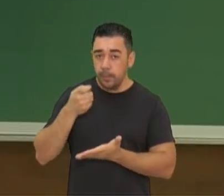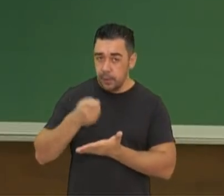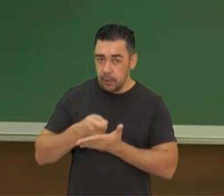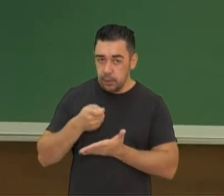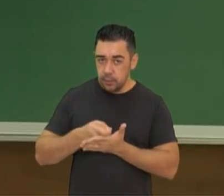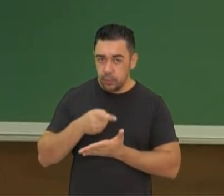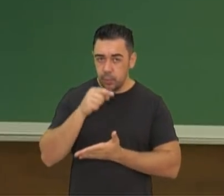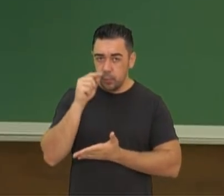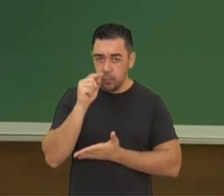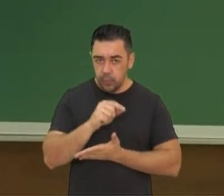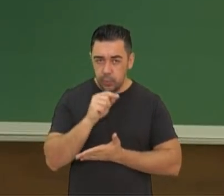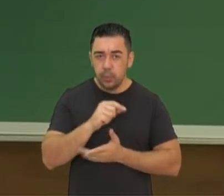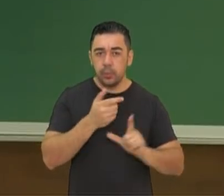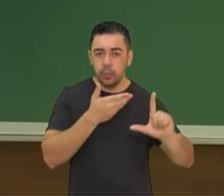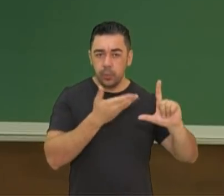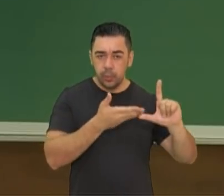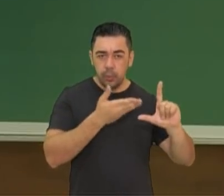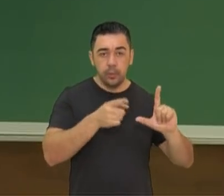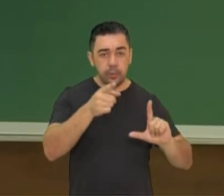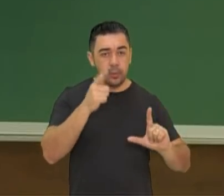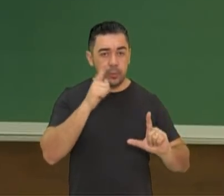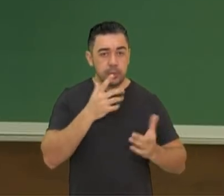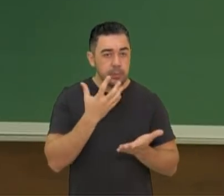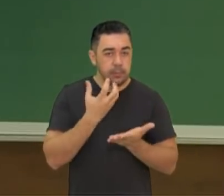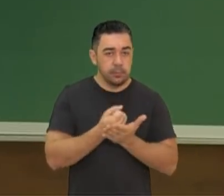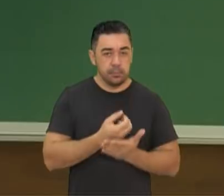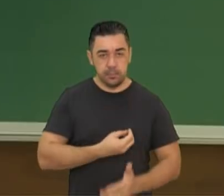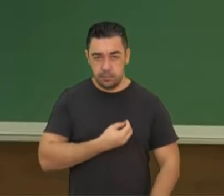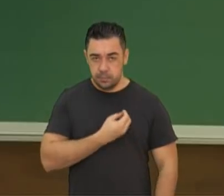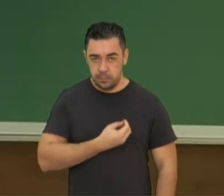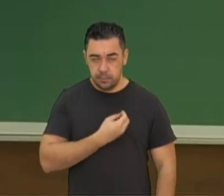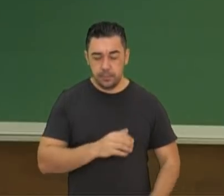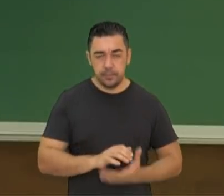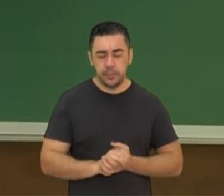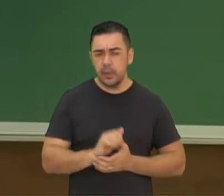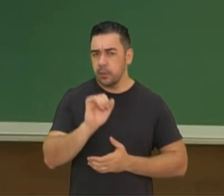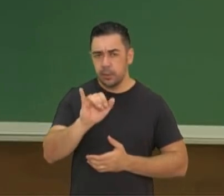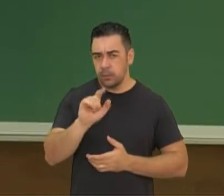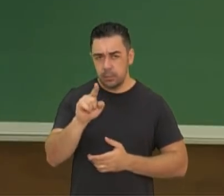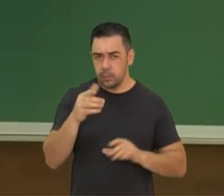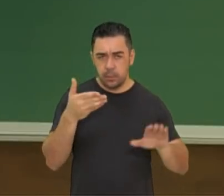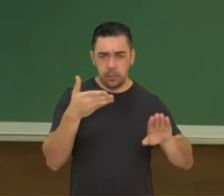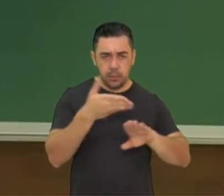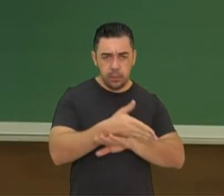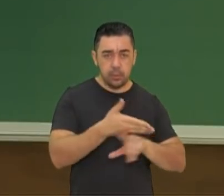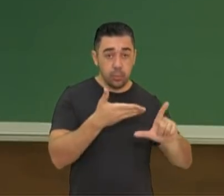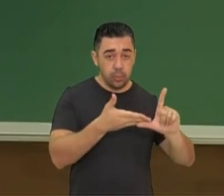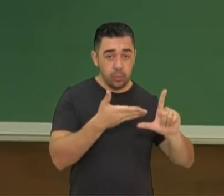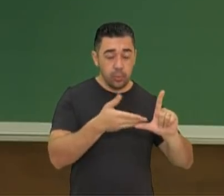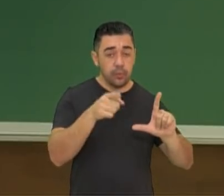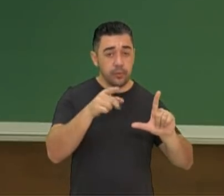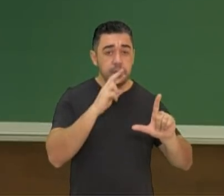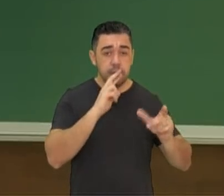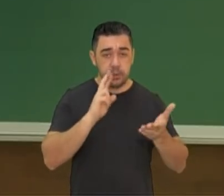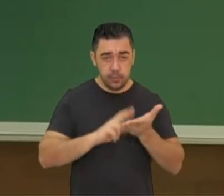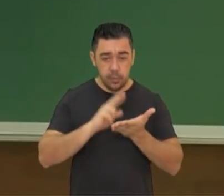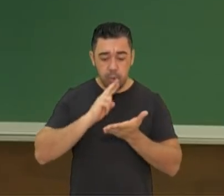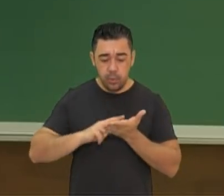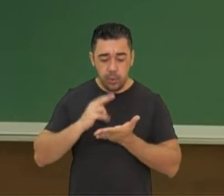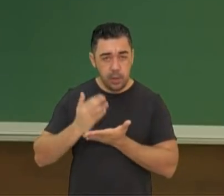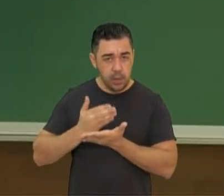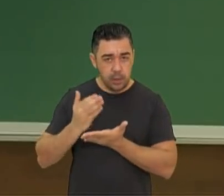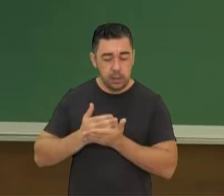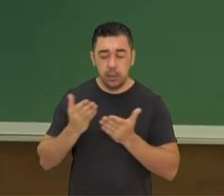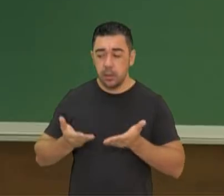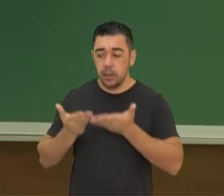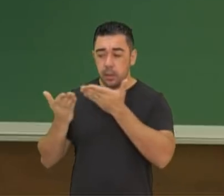no aplicativo para validar a sua presença na aula de hoje. Se você não tem acesso à plataforma, faça as atividades direitinho no seu caderno e